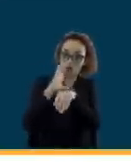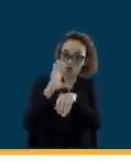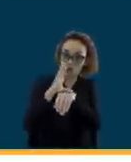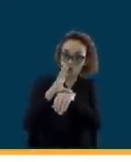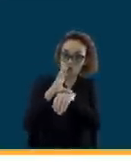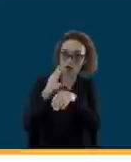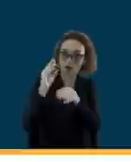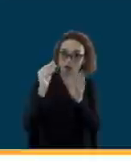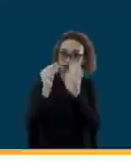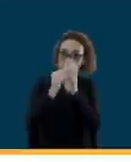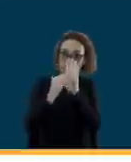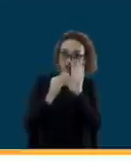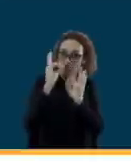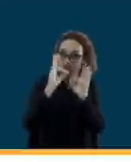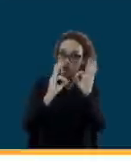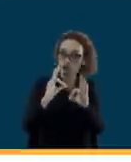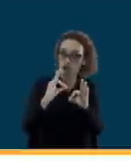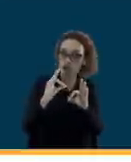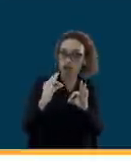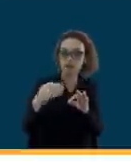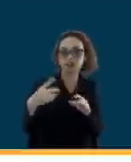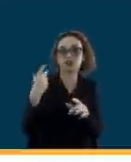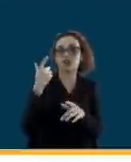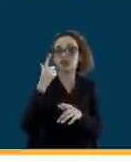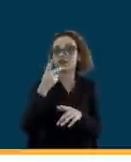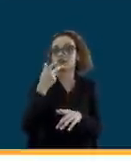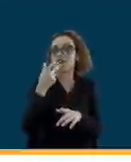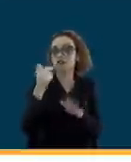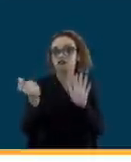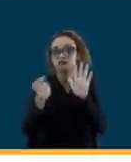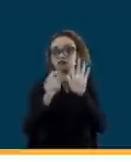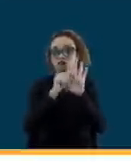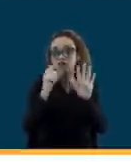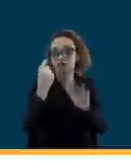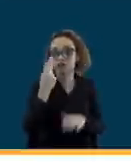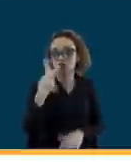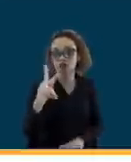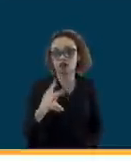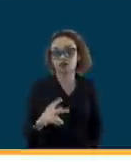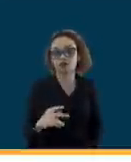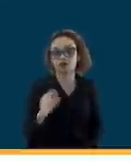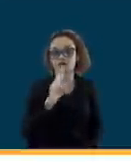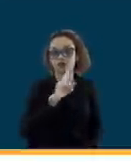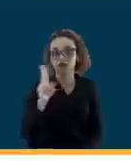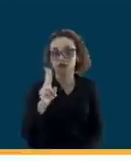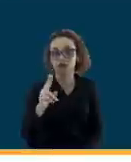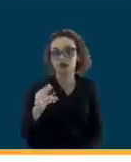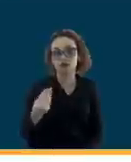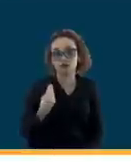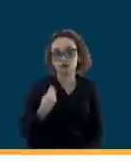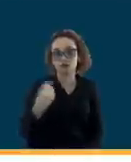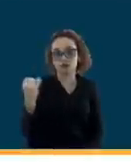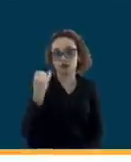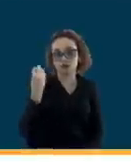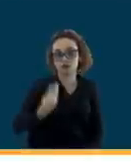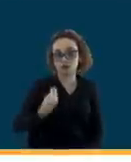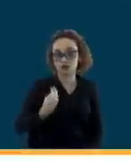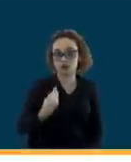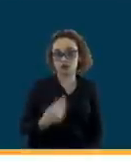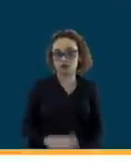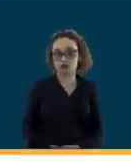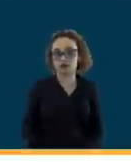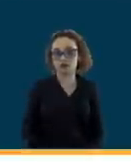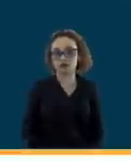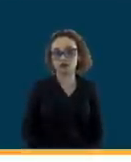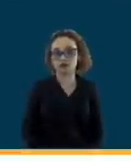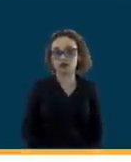é parte desse sonho sendo realizado também. Então, as suas palavras aqui de despedida, por favor.